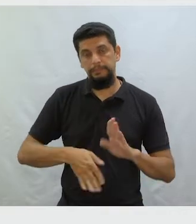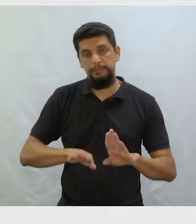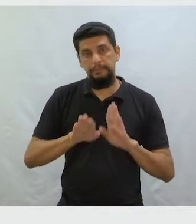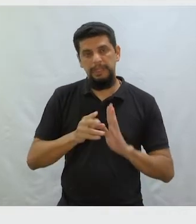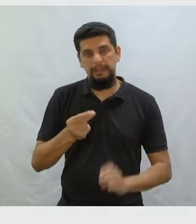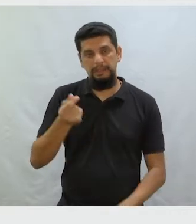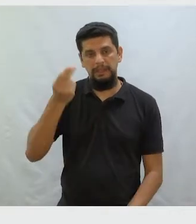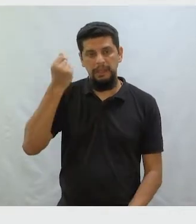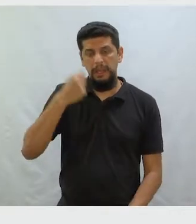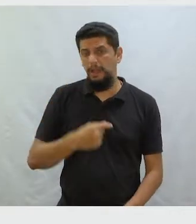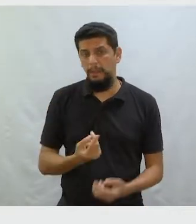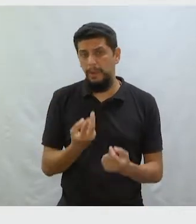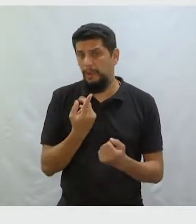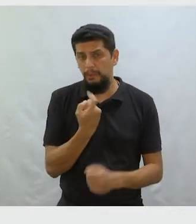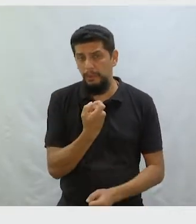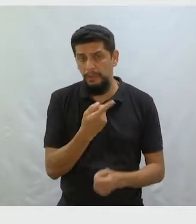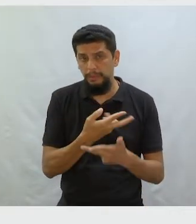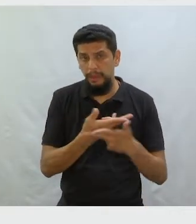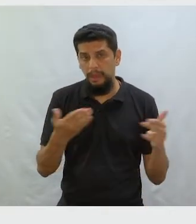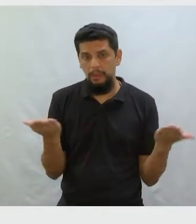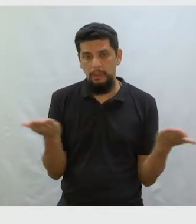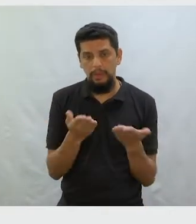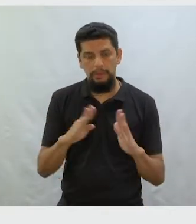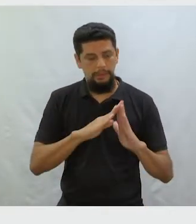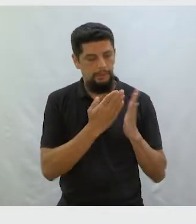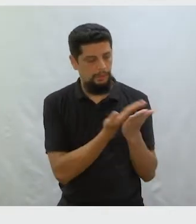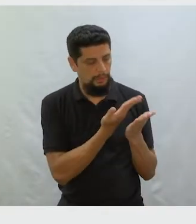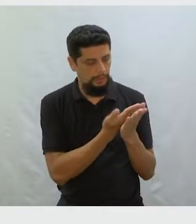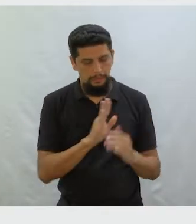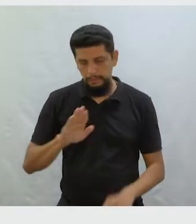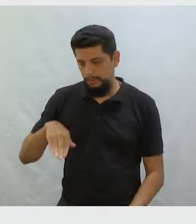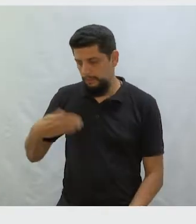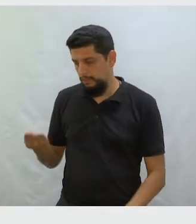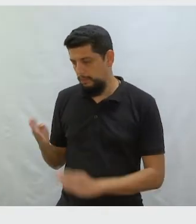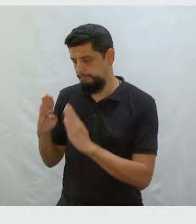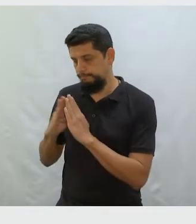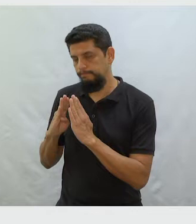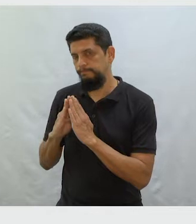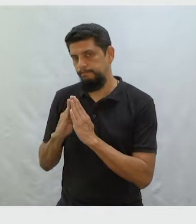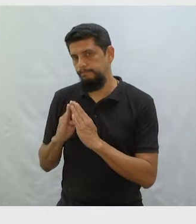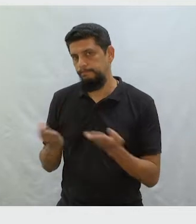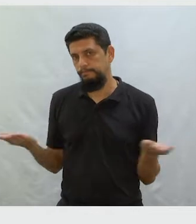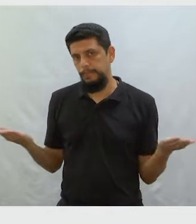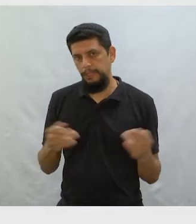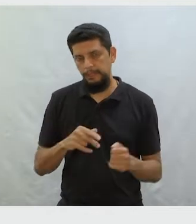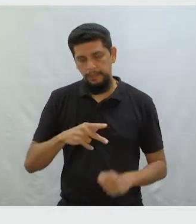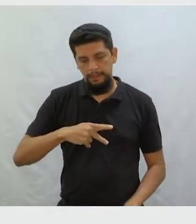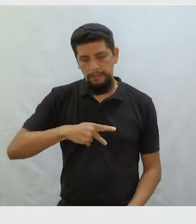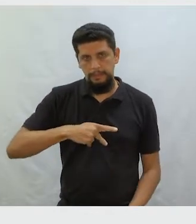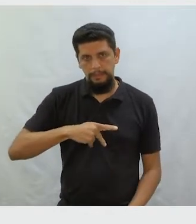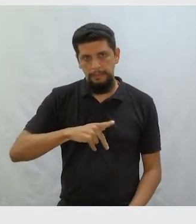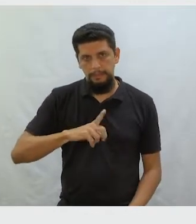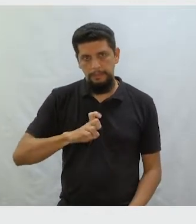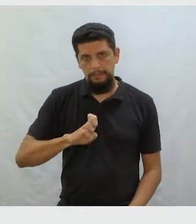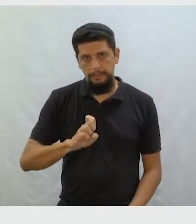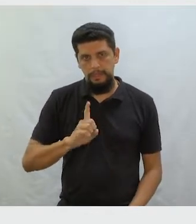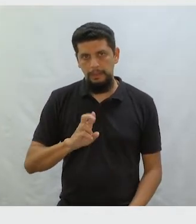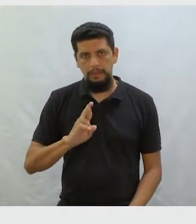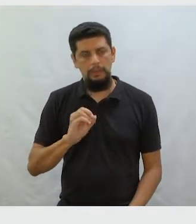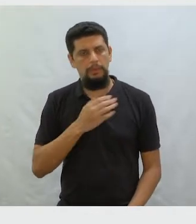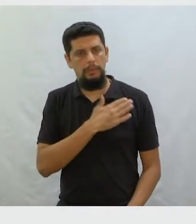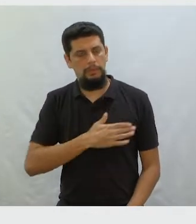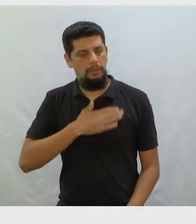antigamente era uma coisa só agora é uma escola e a casa Pedrinho gostava muito da